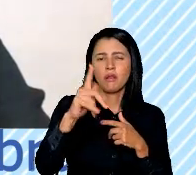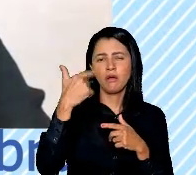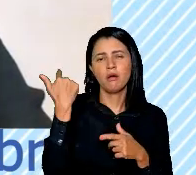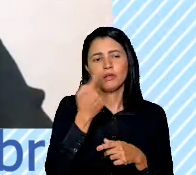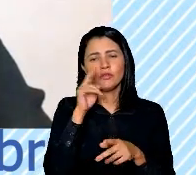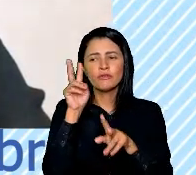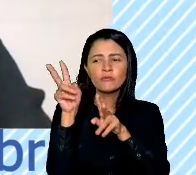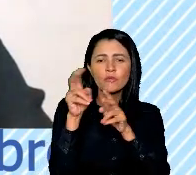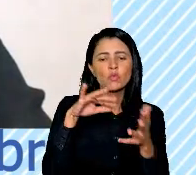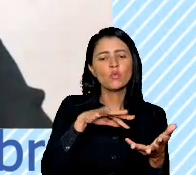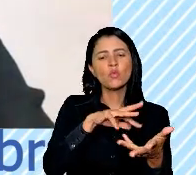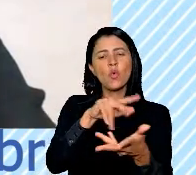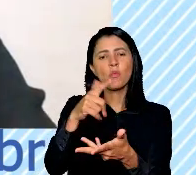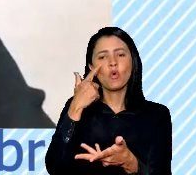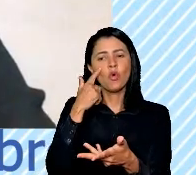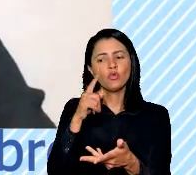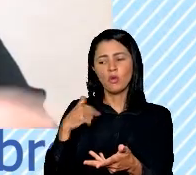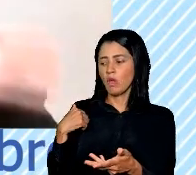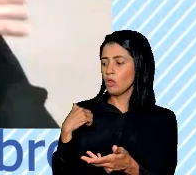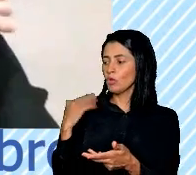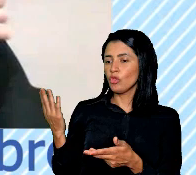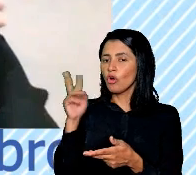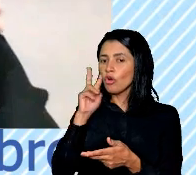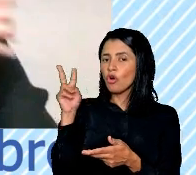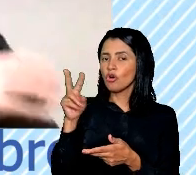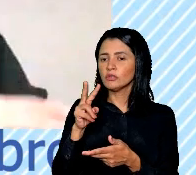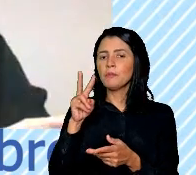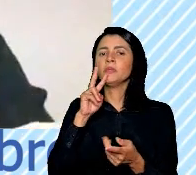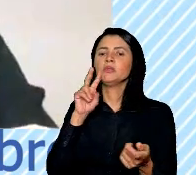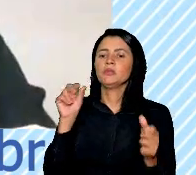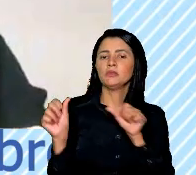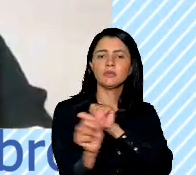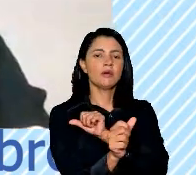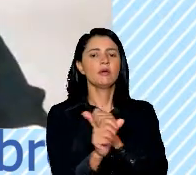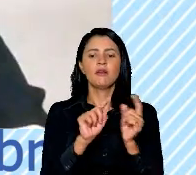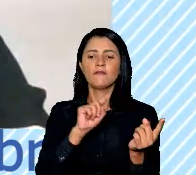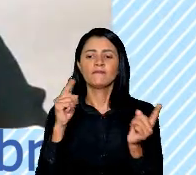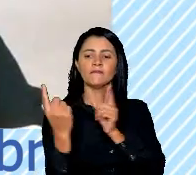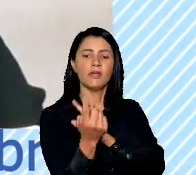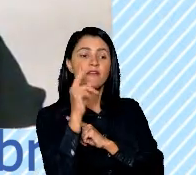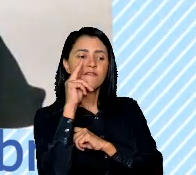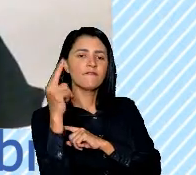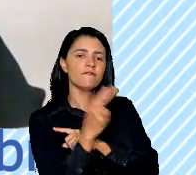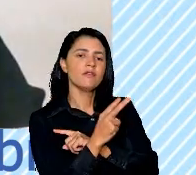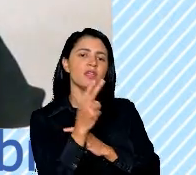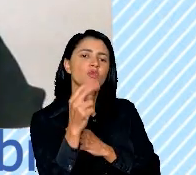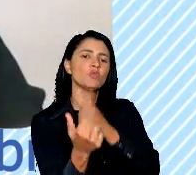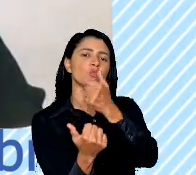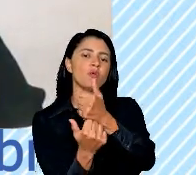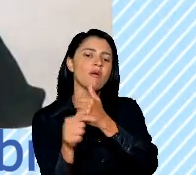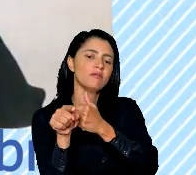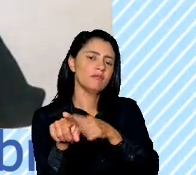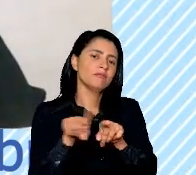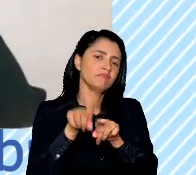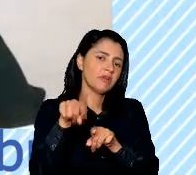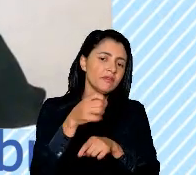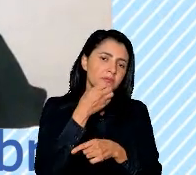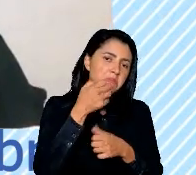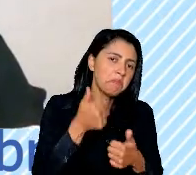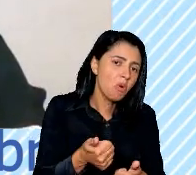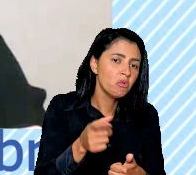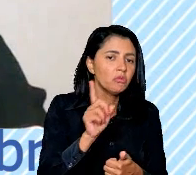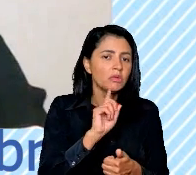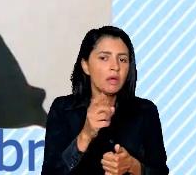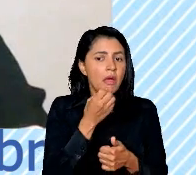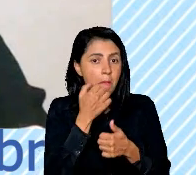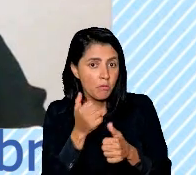o mundo do nosso lado, a gente precisa virar e ver pelo outro lado também, para ver se ficou bom, se é bom para